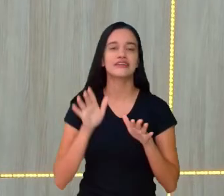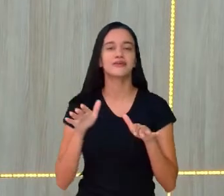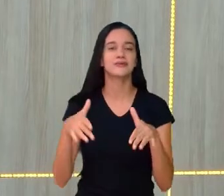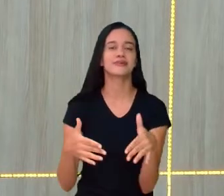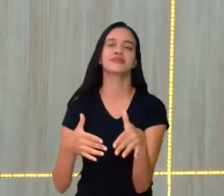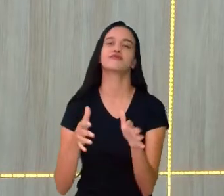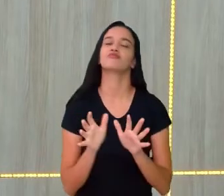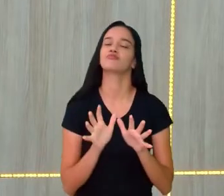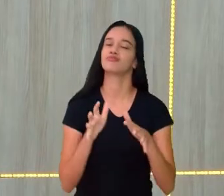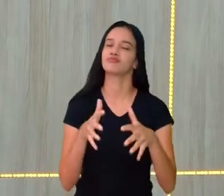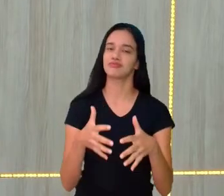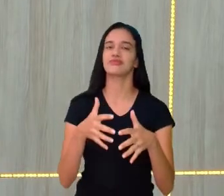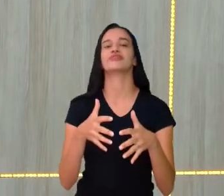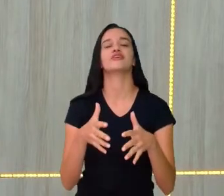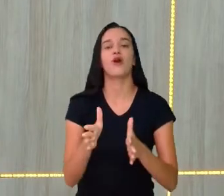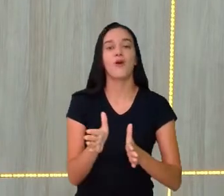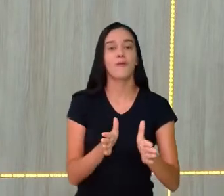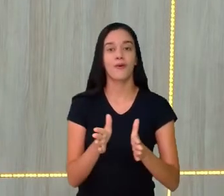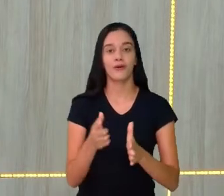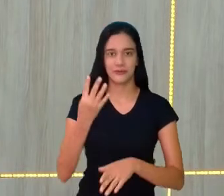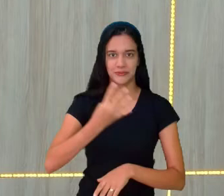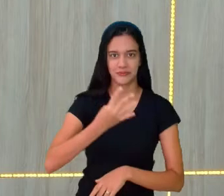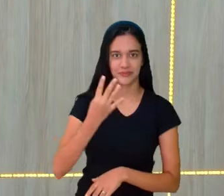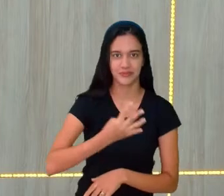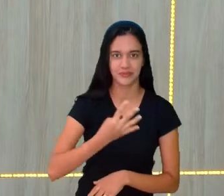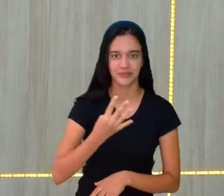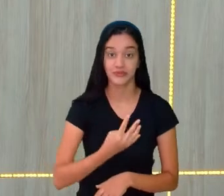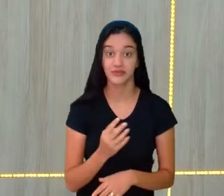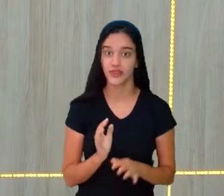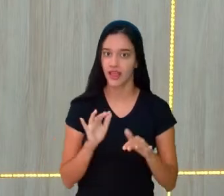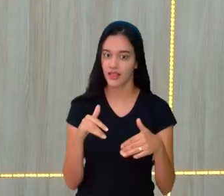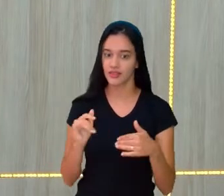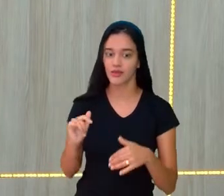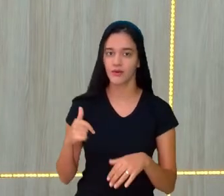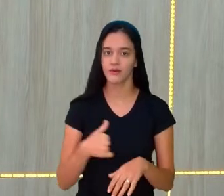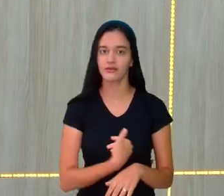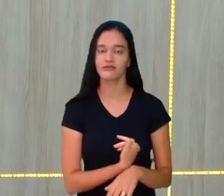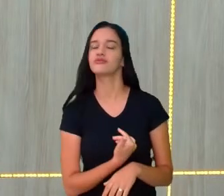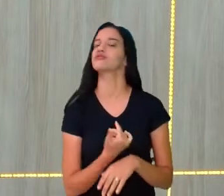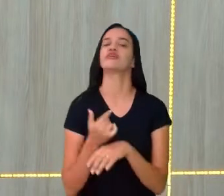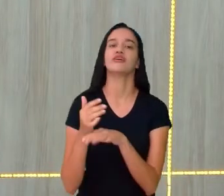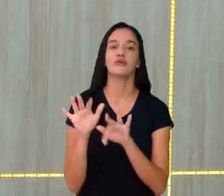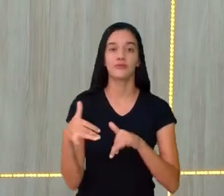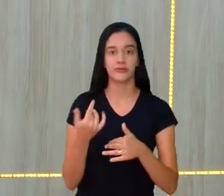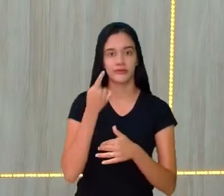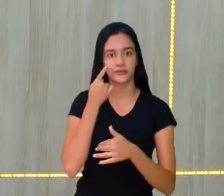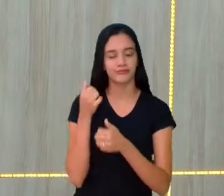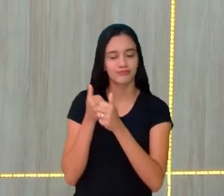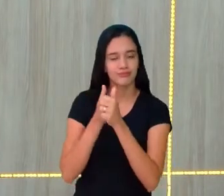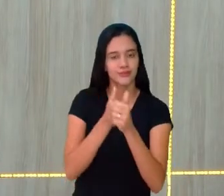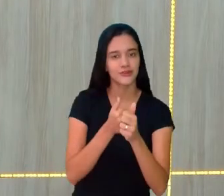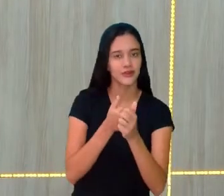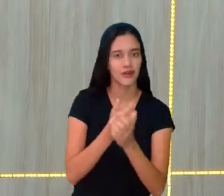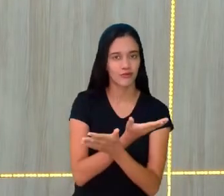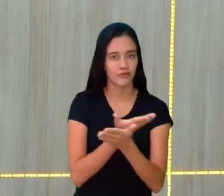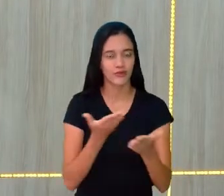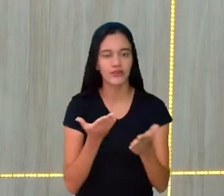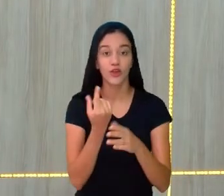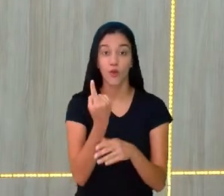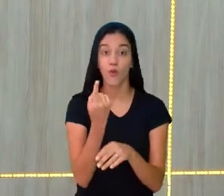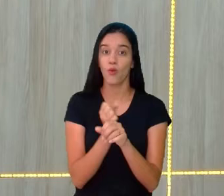especificamente as turmas do módulo 4. Então, nós vamos acompanhar vocês ao longo de um